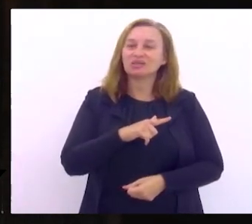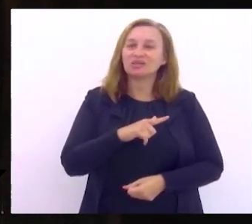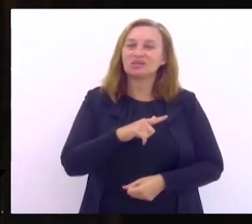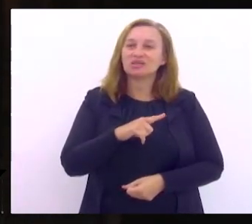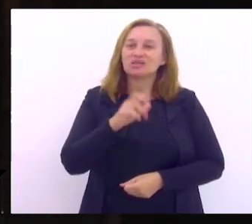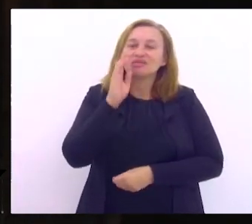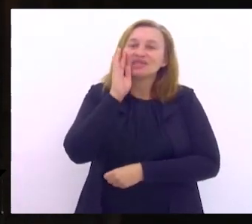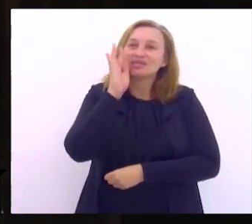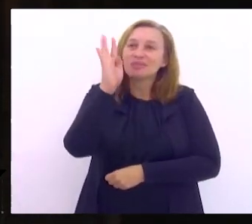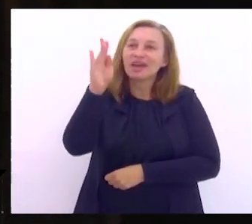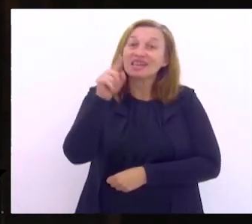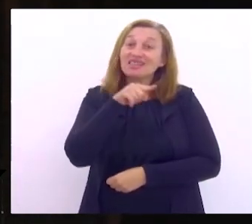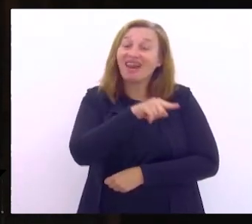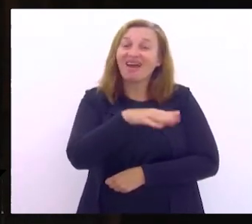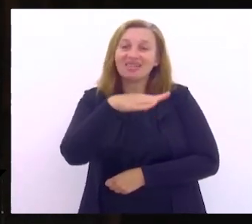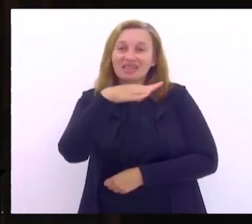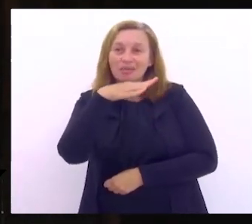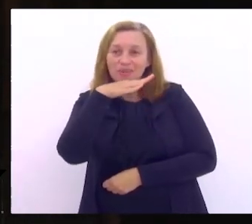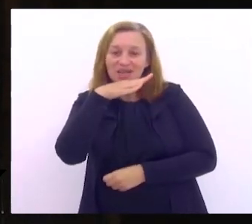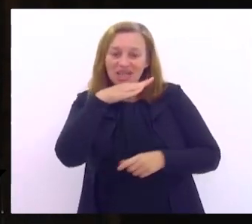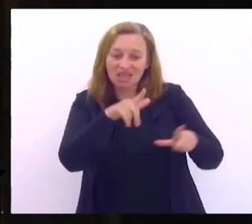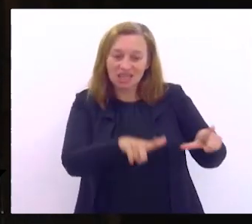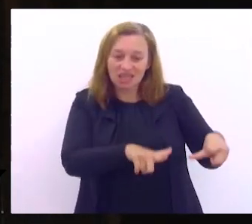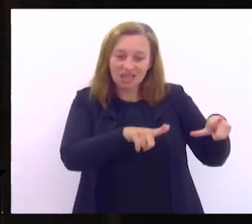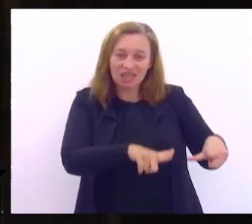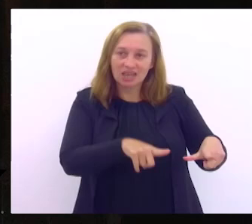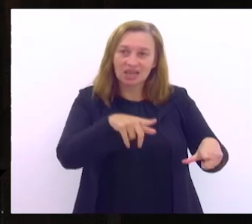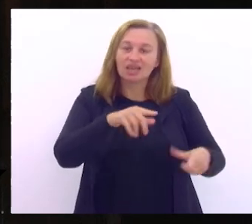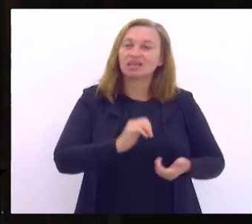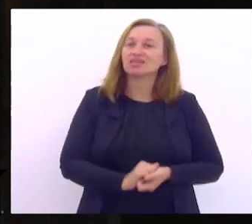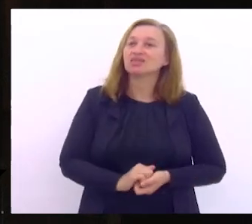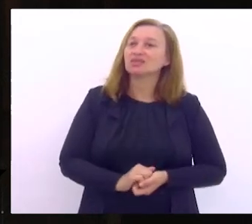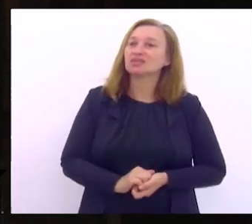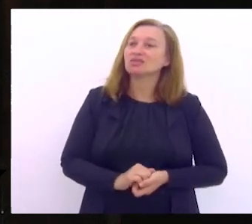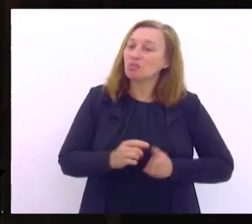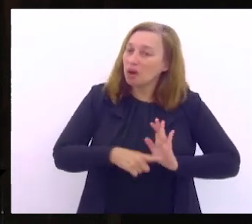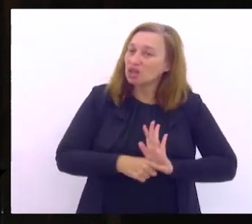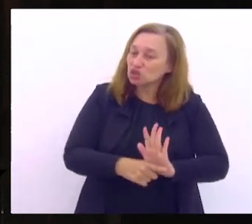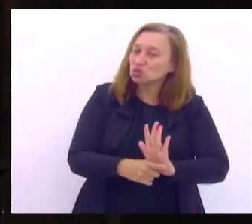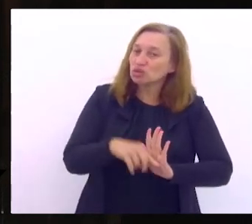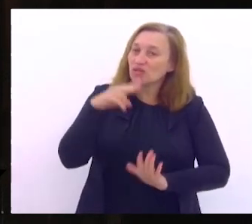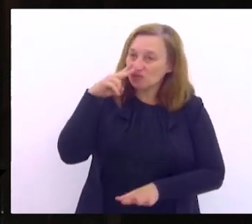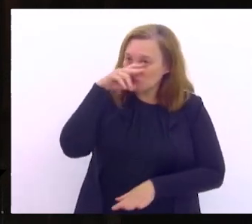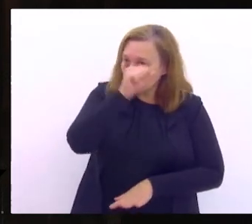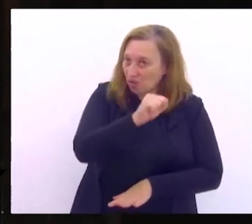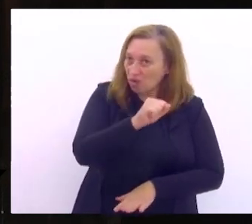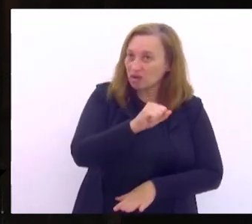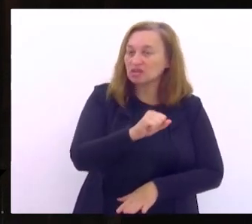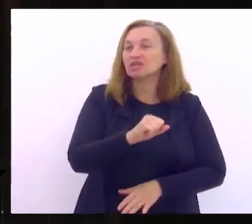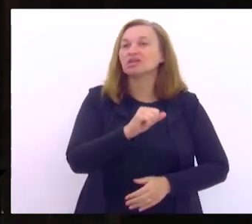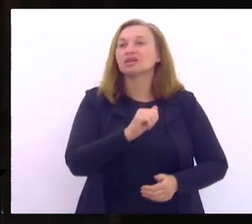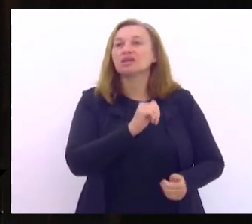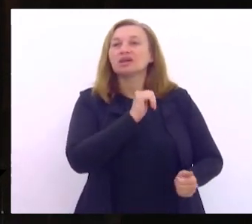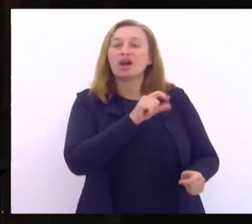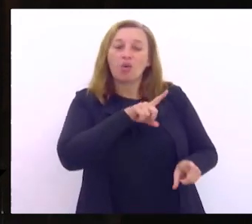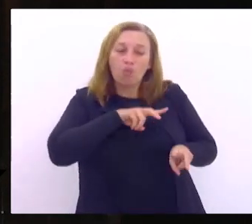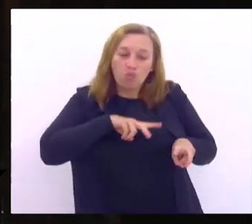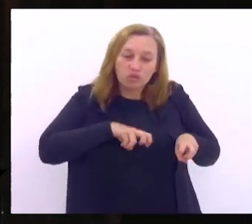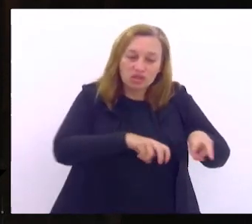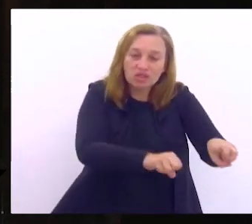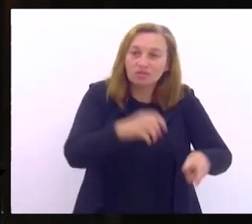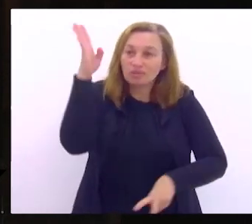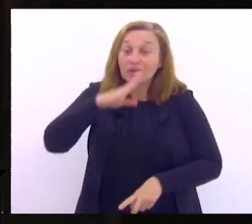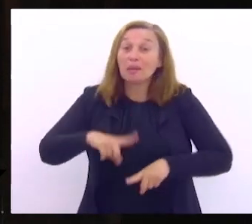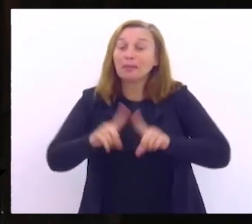lá na Mangueira, que a gente tem dado uma contribuição muito forte ao atletismo brasileiro. Mas eu acho que